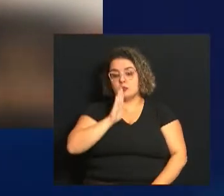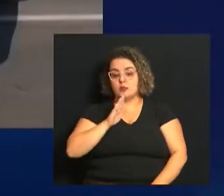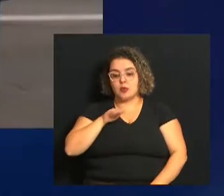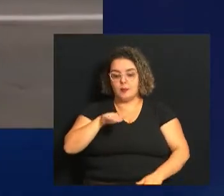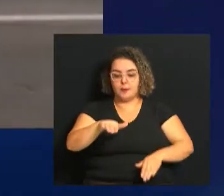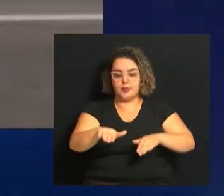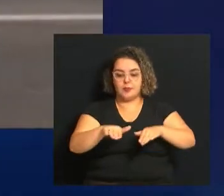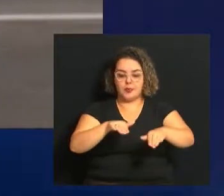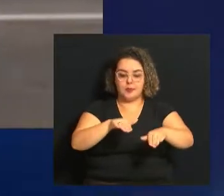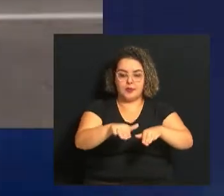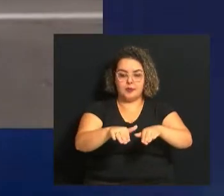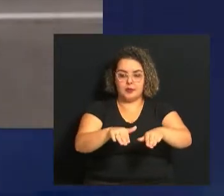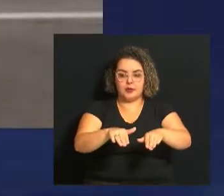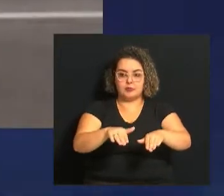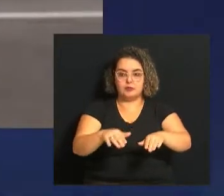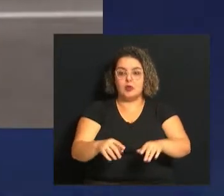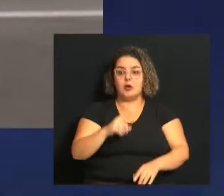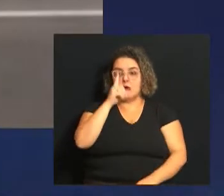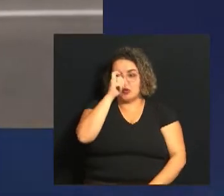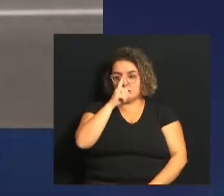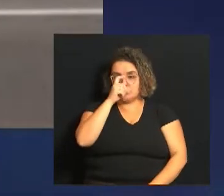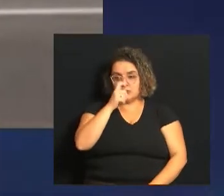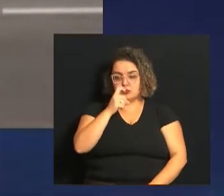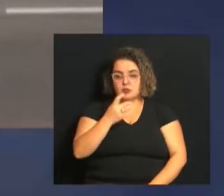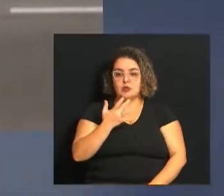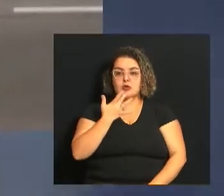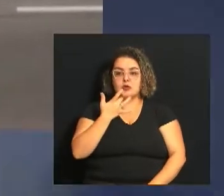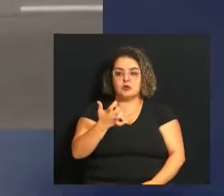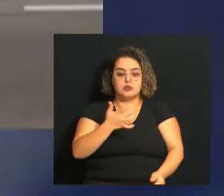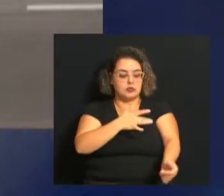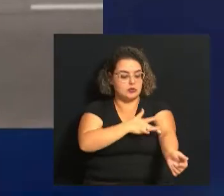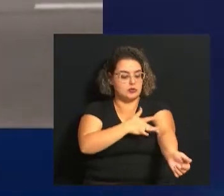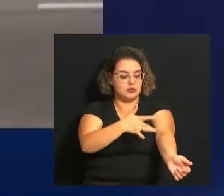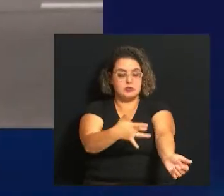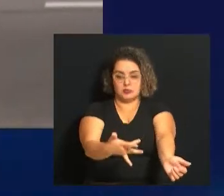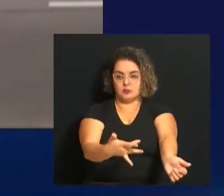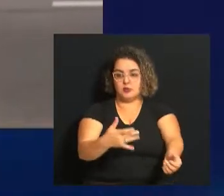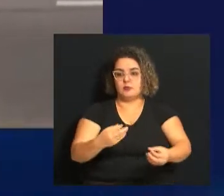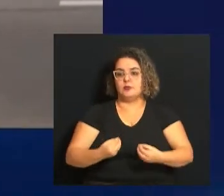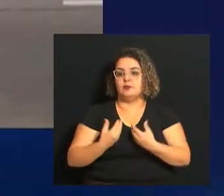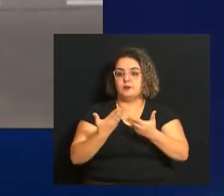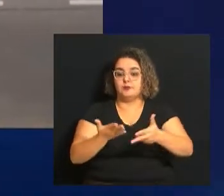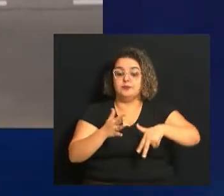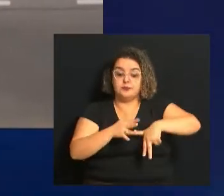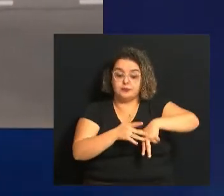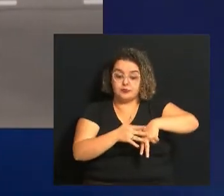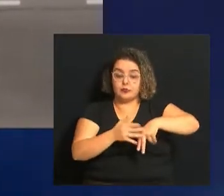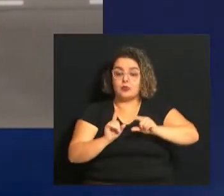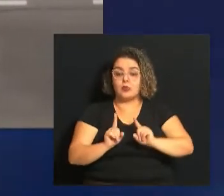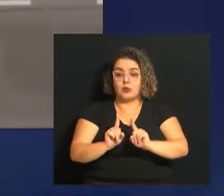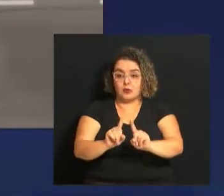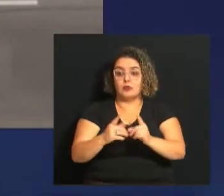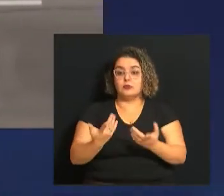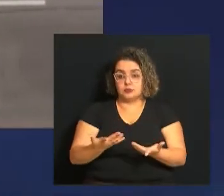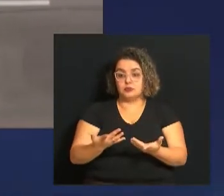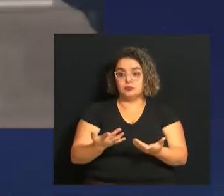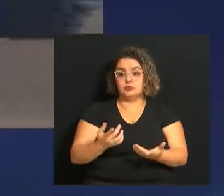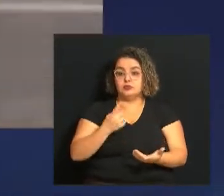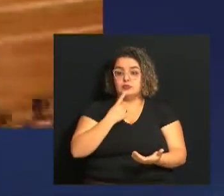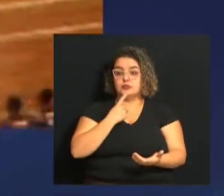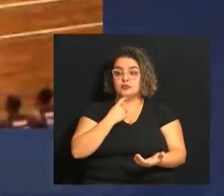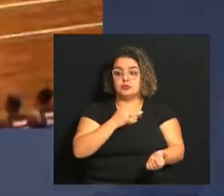em hospitais e centros de doação de sangue para pacientes e acompanhantes no caso de doação de